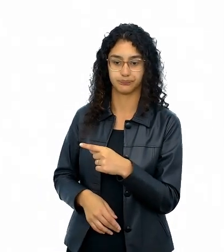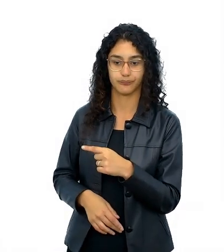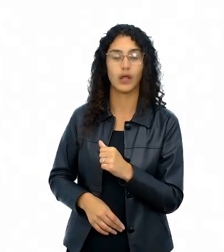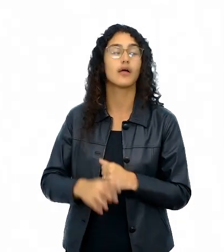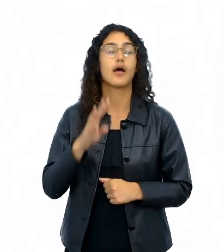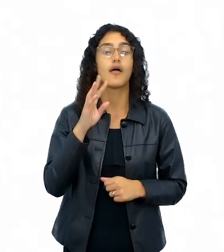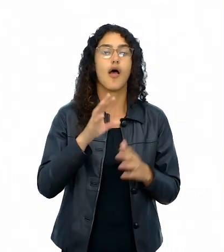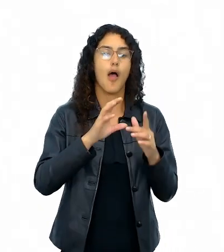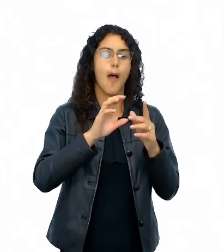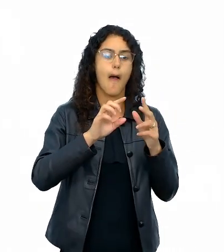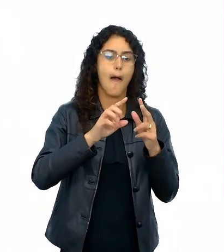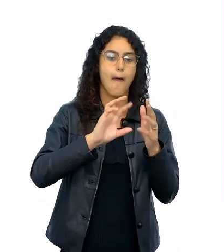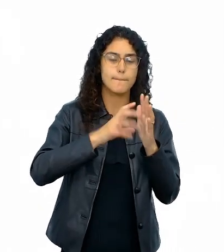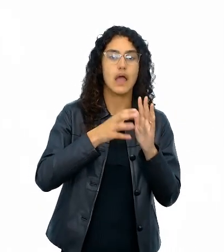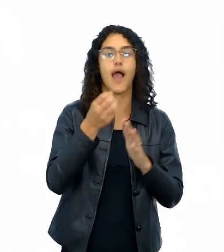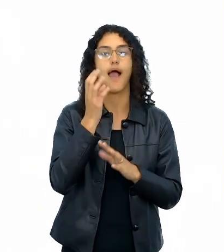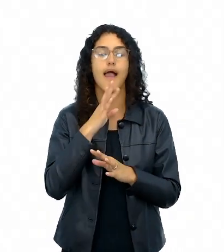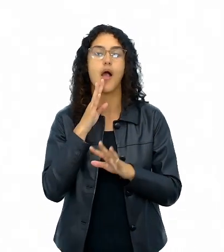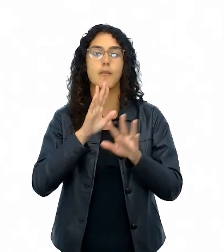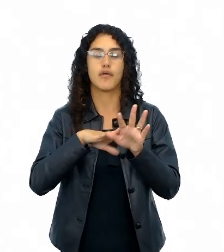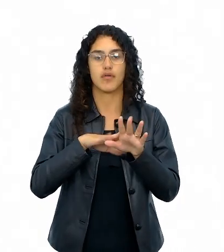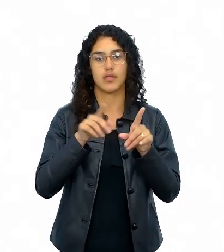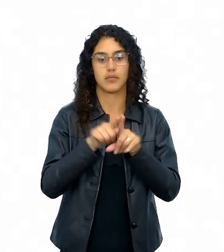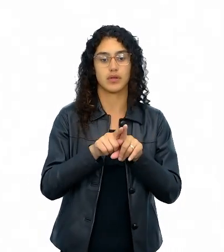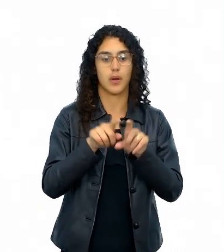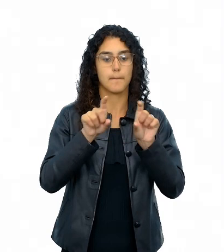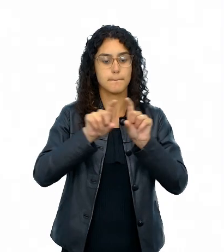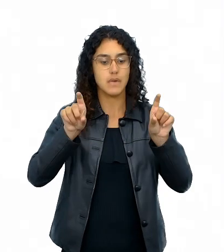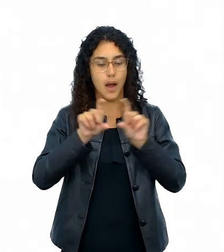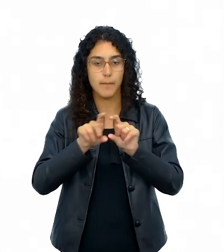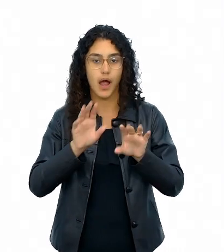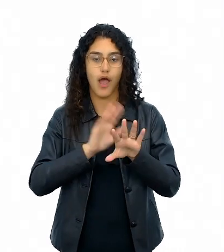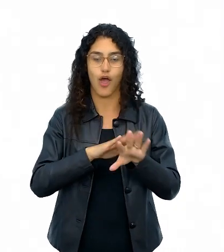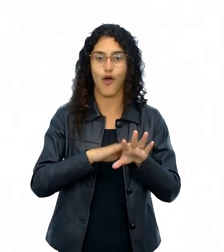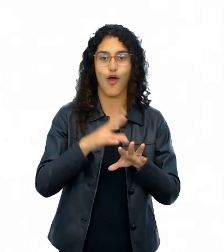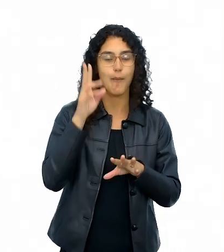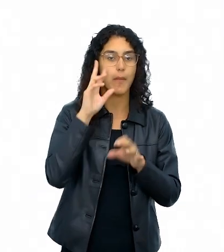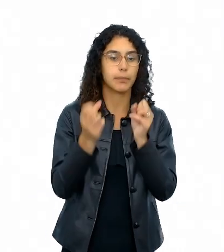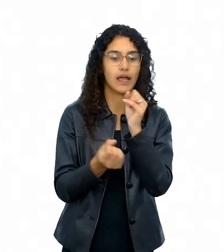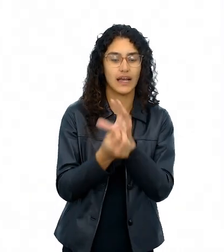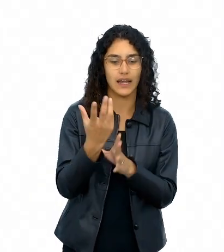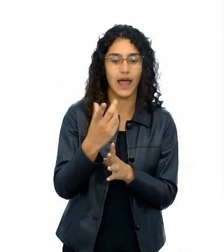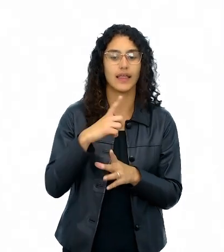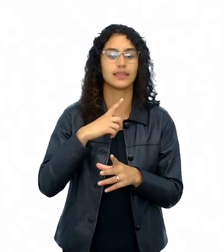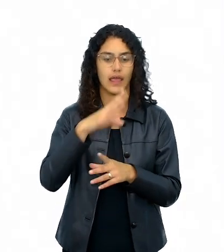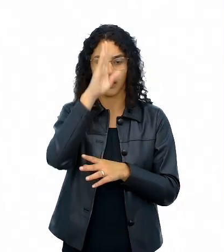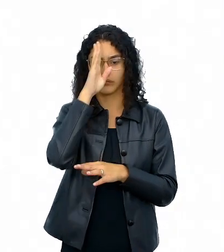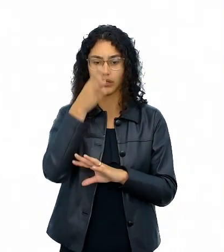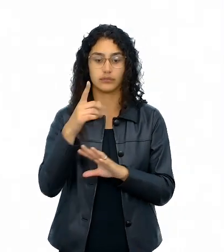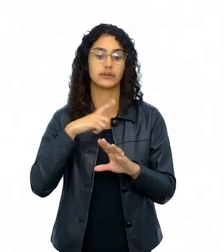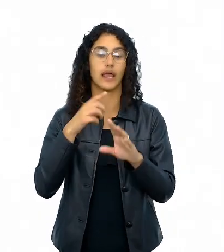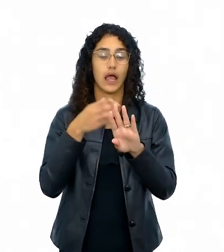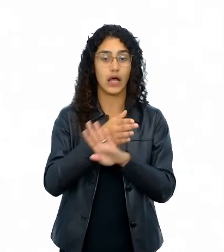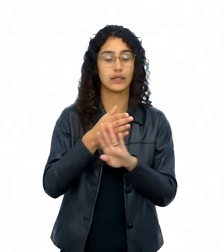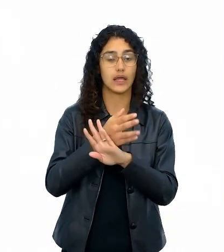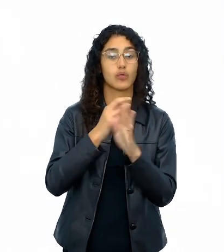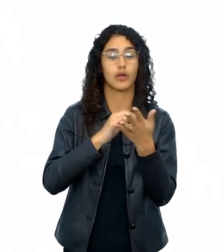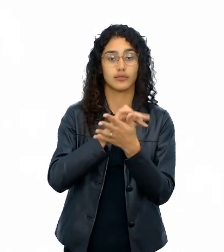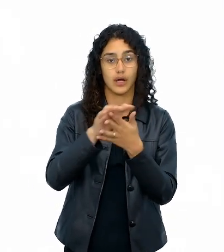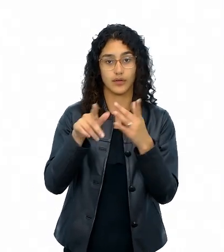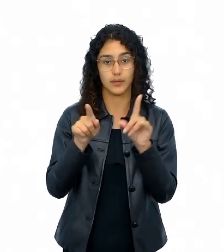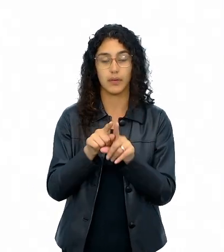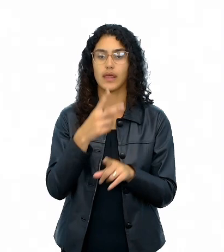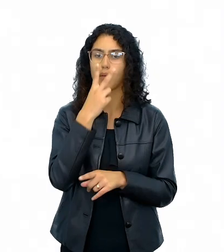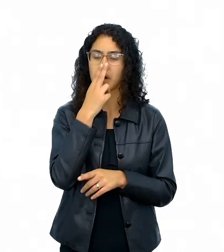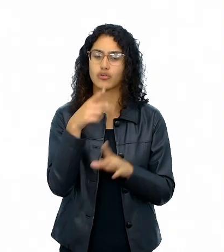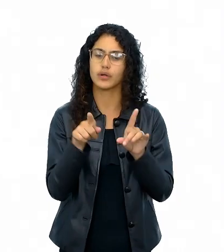bacana para se fazer tirinhas, né? Fazer histórias em quadrinhos. Tem lá a versão gratuita, que já dá acesso para muita coisa, e se eu não me